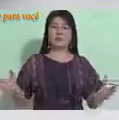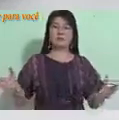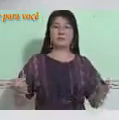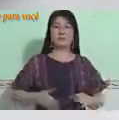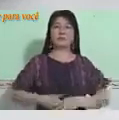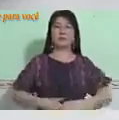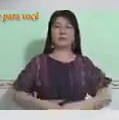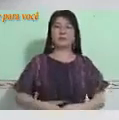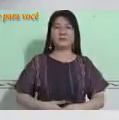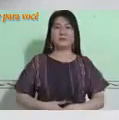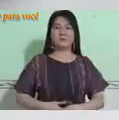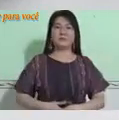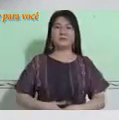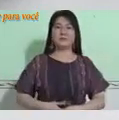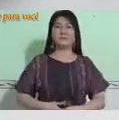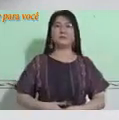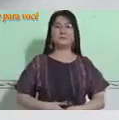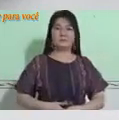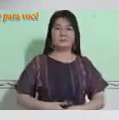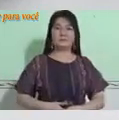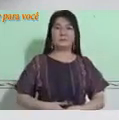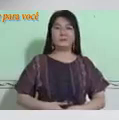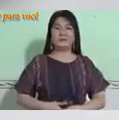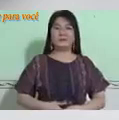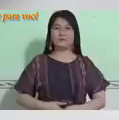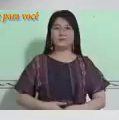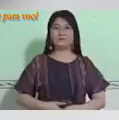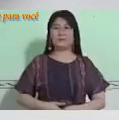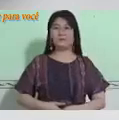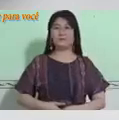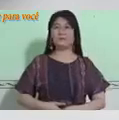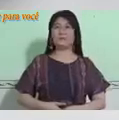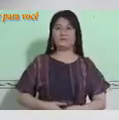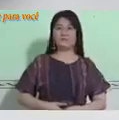Por exemplo, vírgula, se a cabeça estiver inclinada para o lado esquerdo, vírgula,